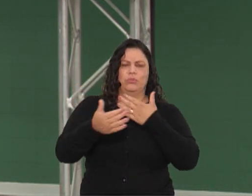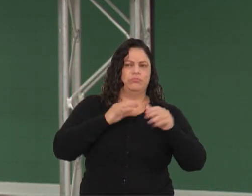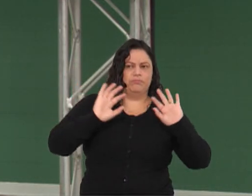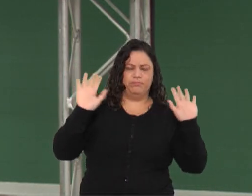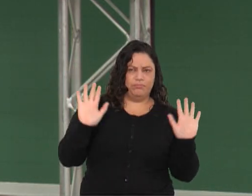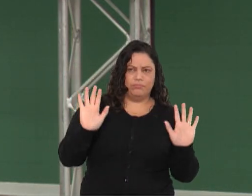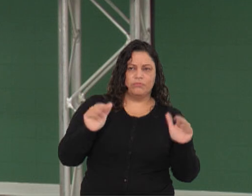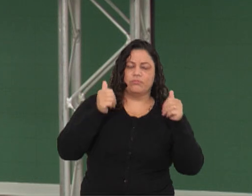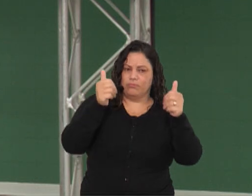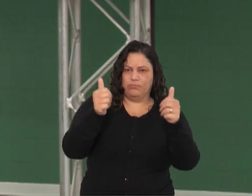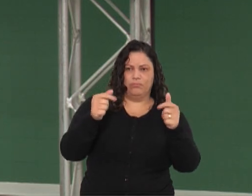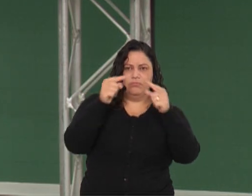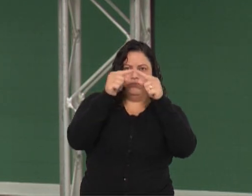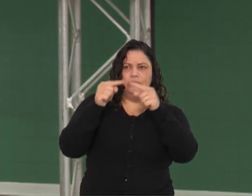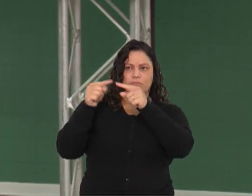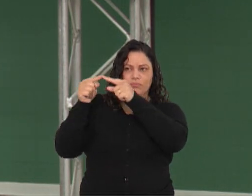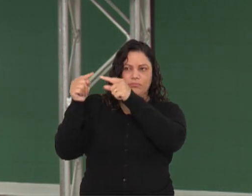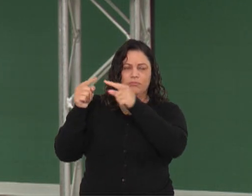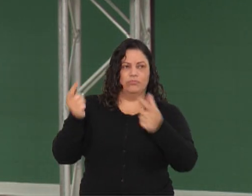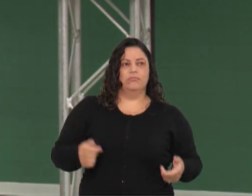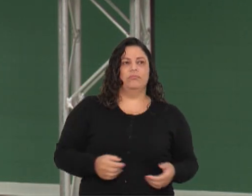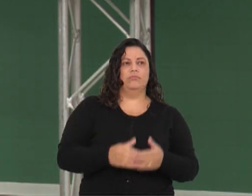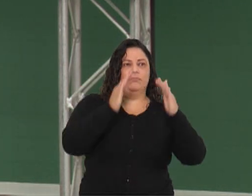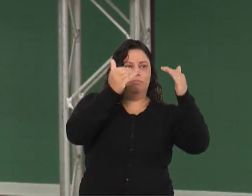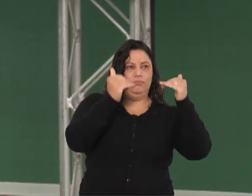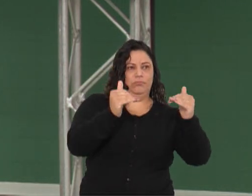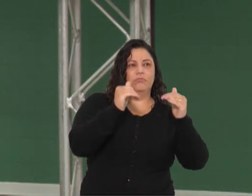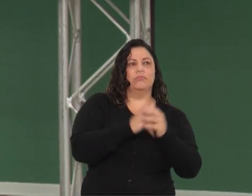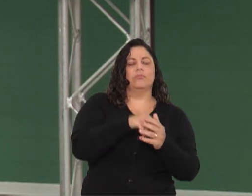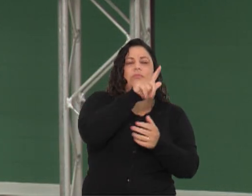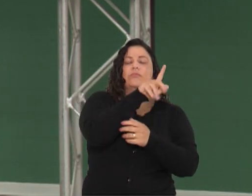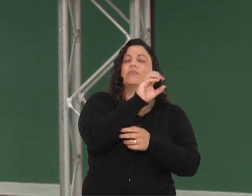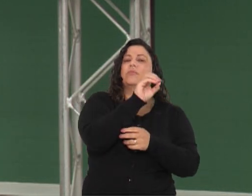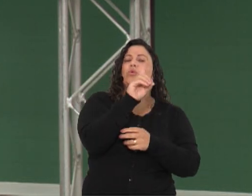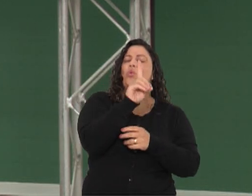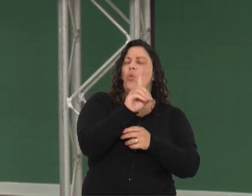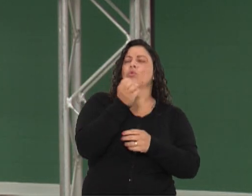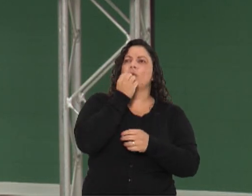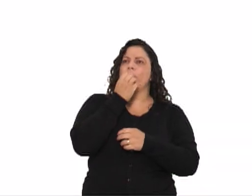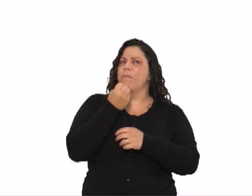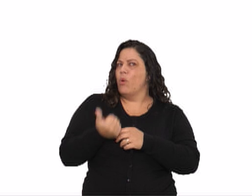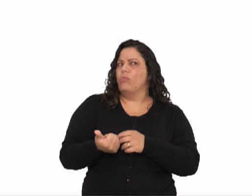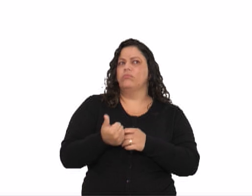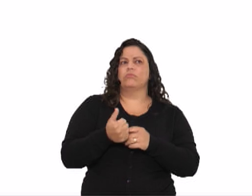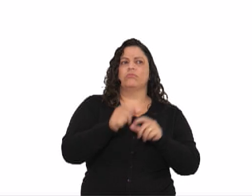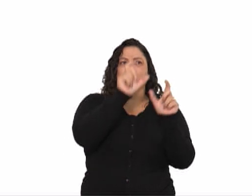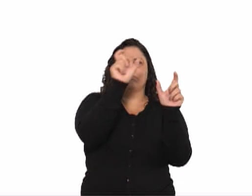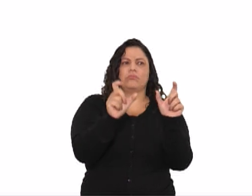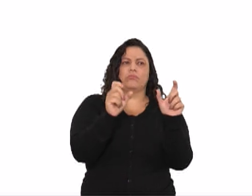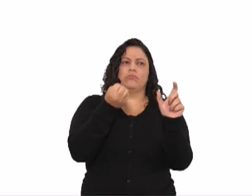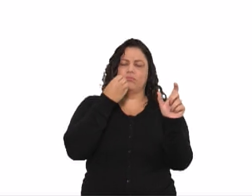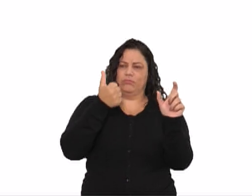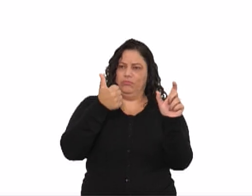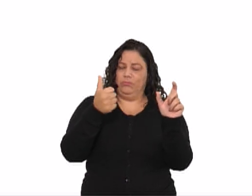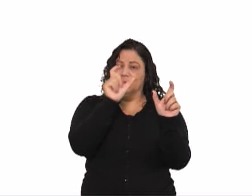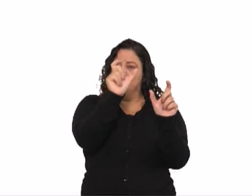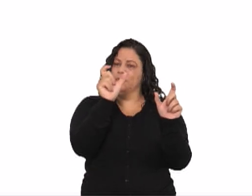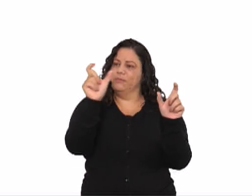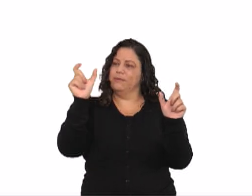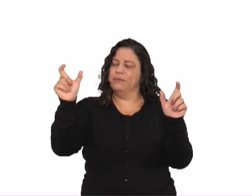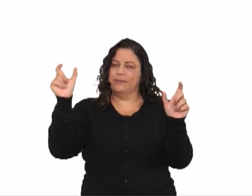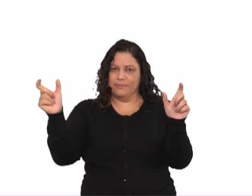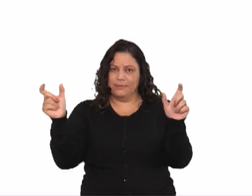são as palavras diferentes, mas que têm um significado muito próximo. Conforme diz aqui, synonyms are